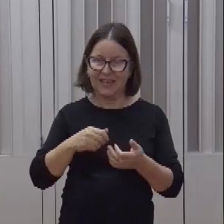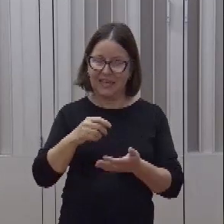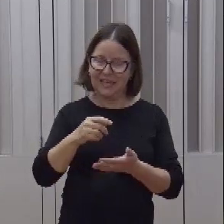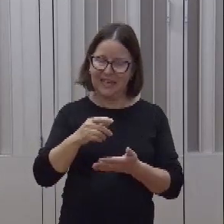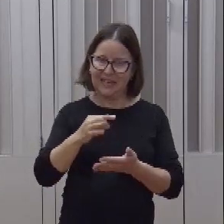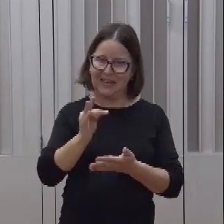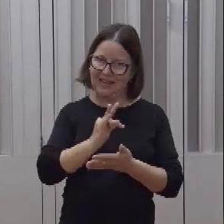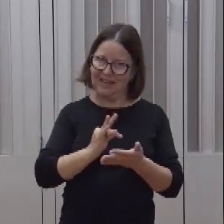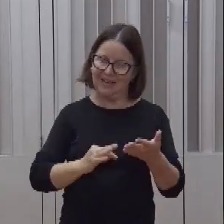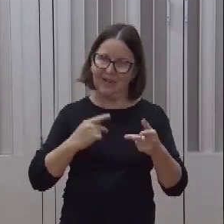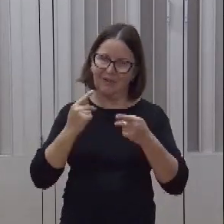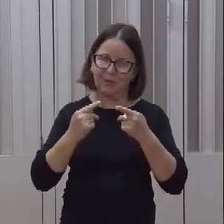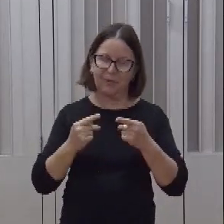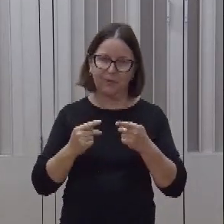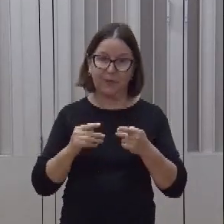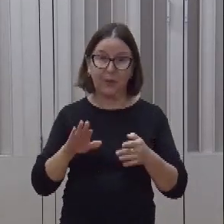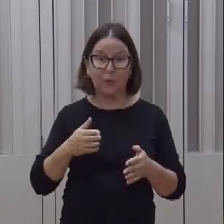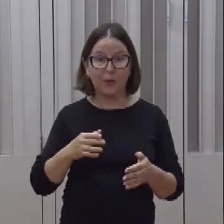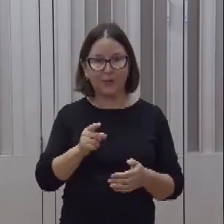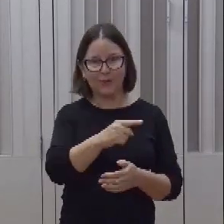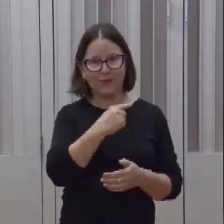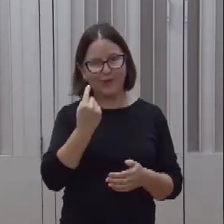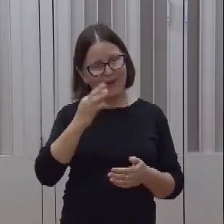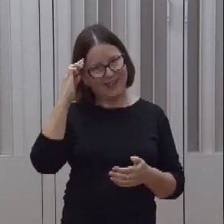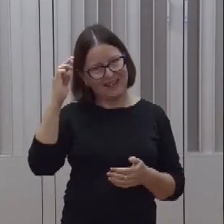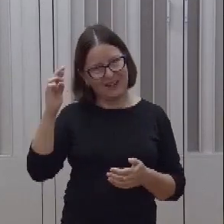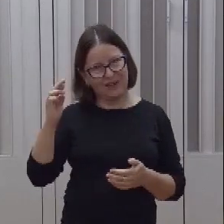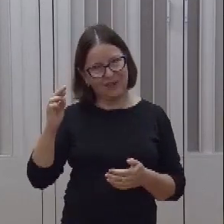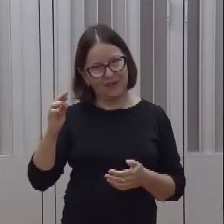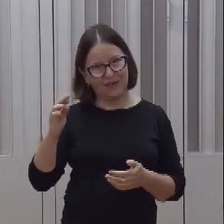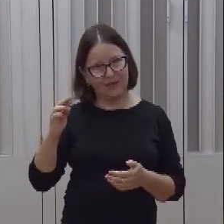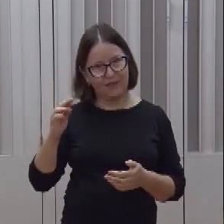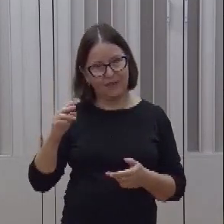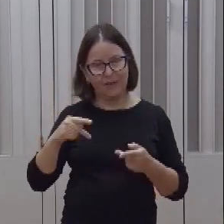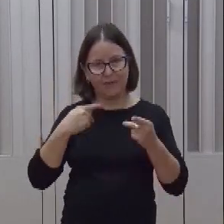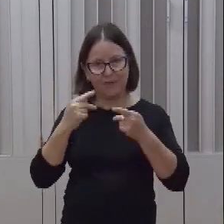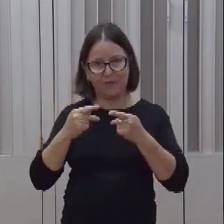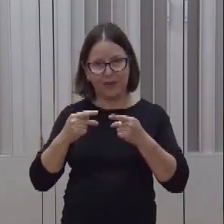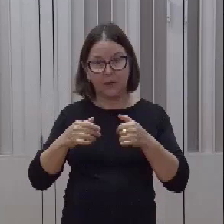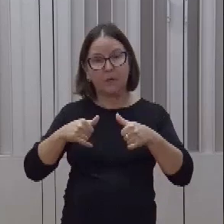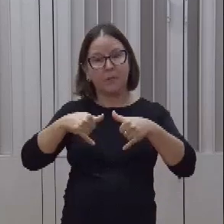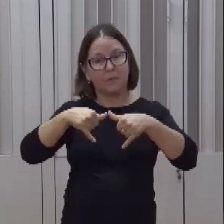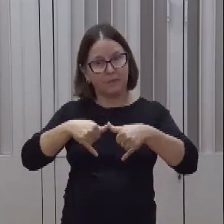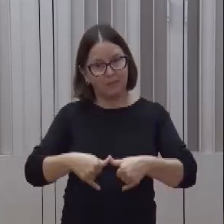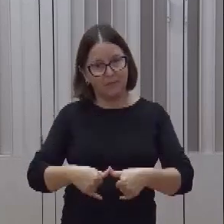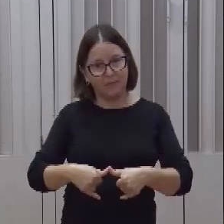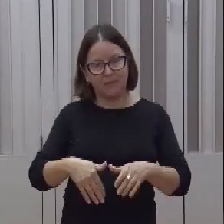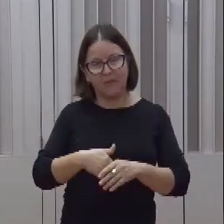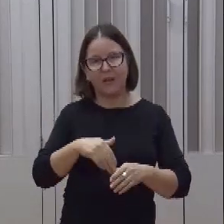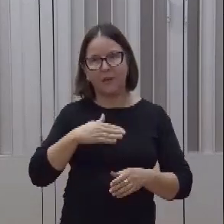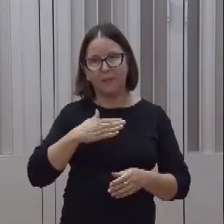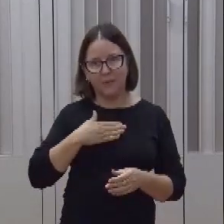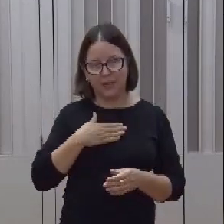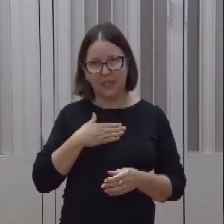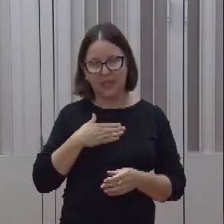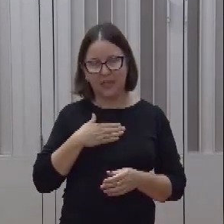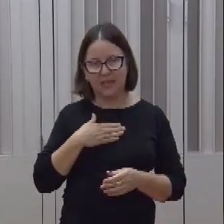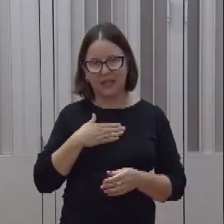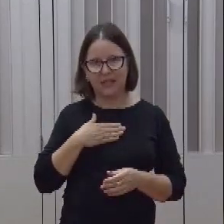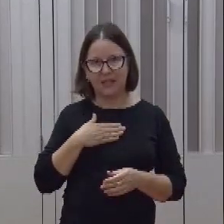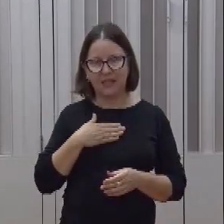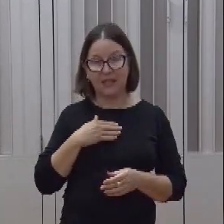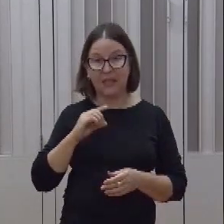disse assim, quando nosso Senhor diz, permaneça em mim, ele está